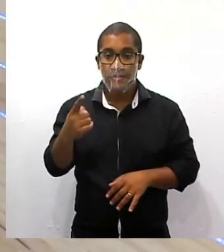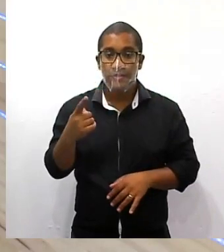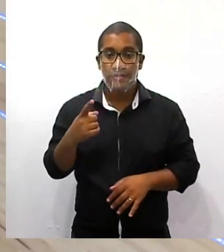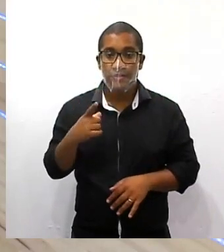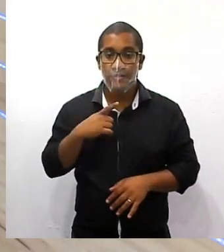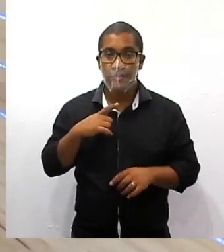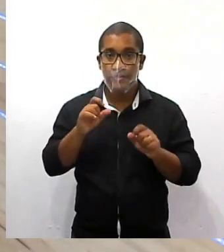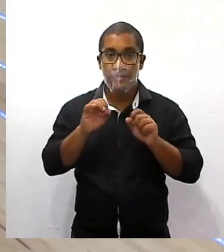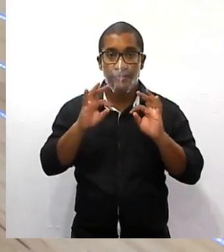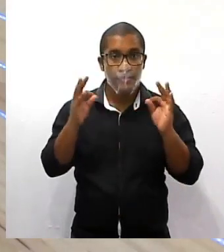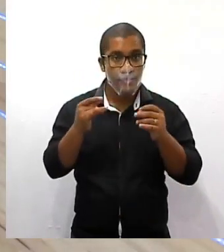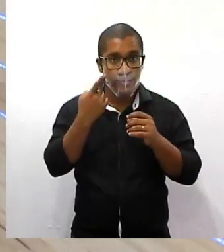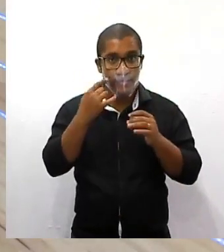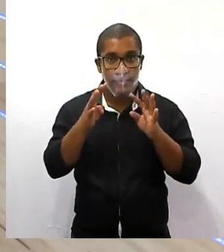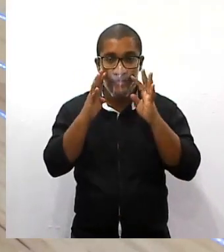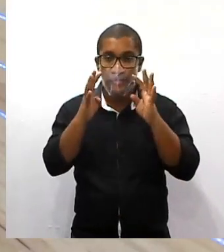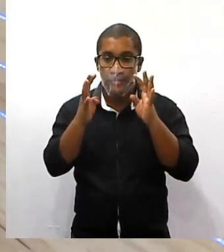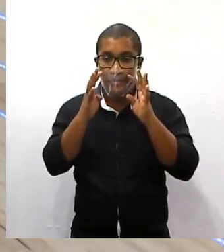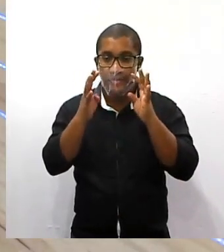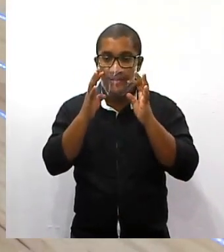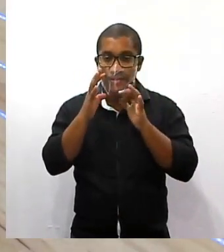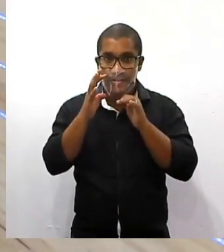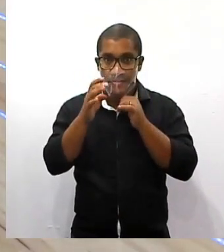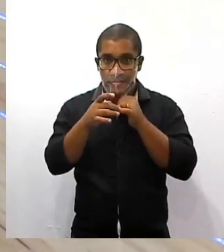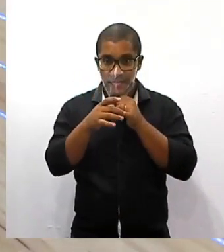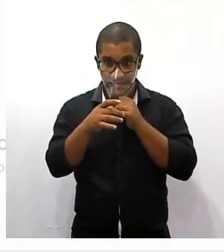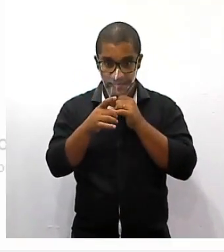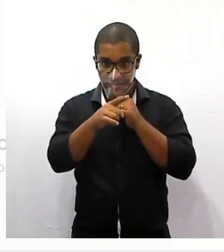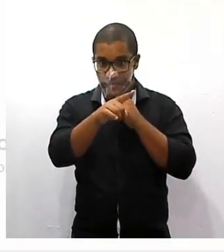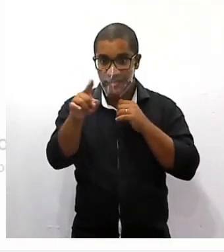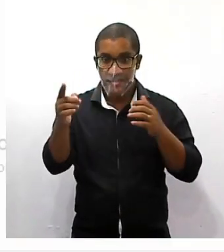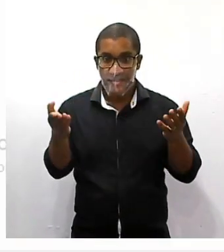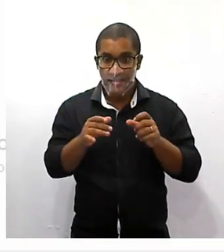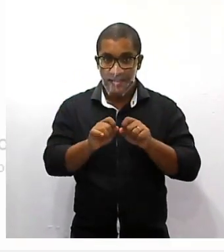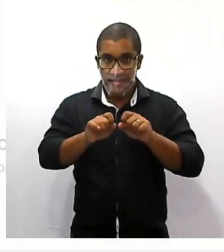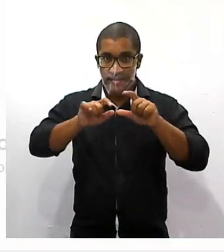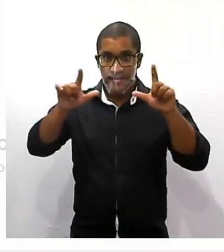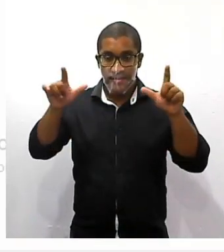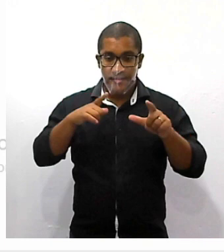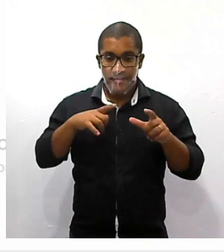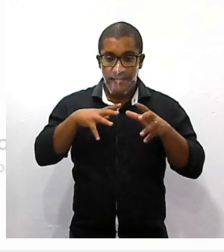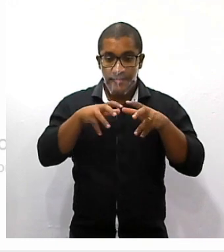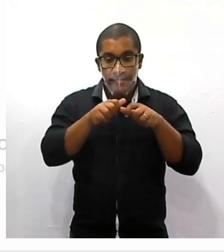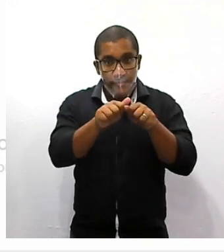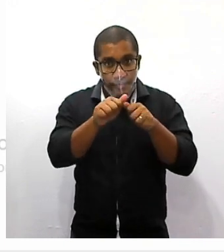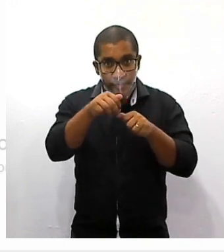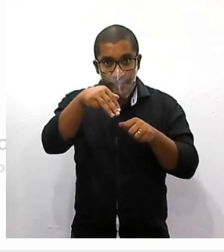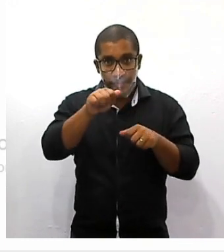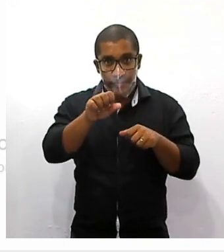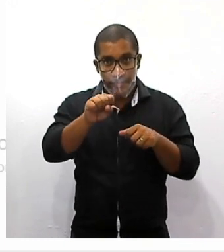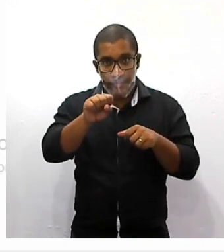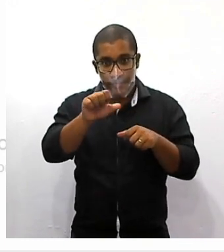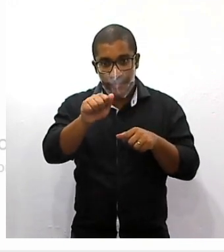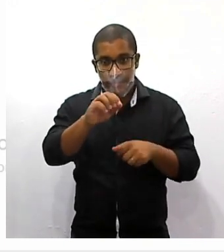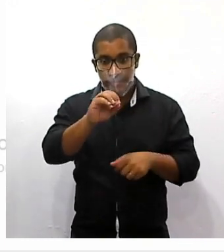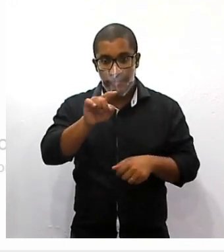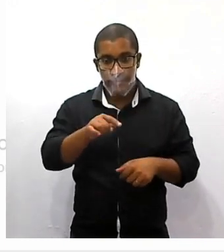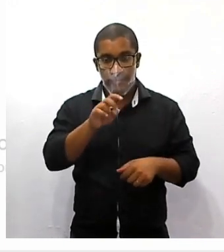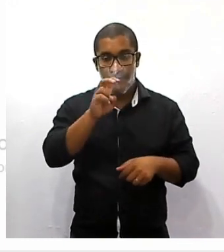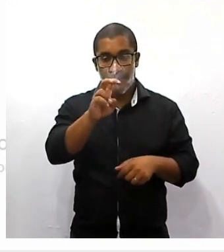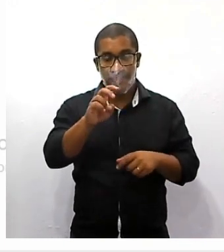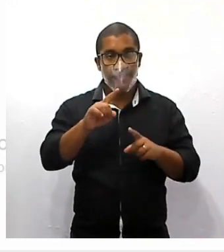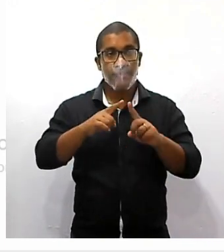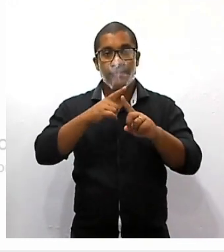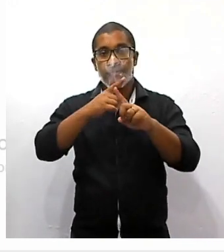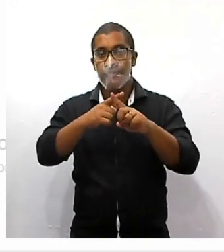aí para a galera ver essa questão no quadro, porque você vai ter a massa do objeto, que é 0,5, vezes a